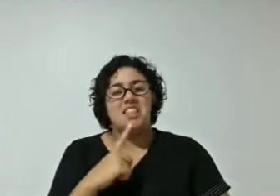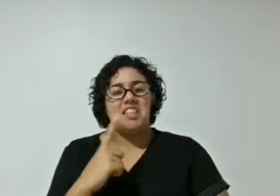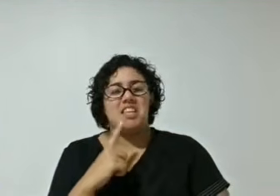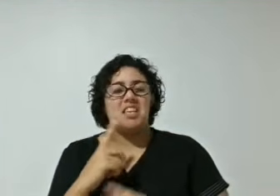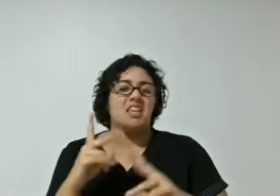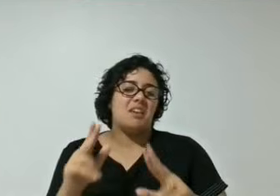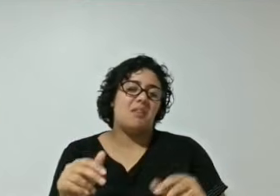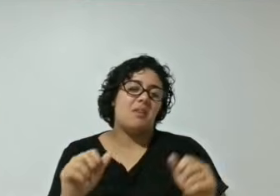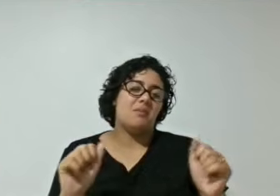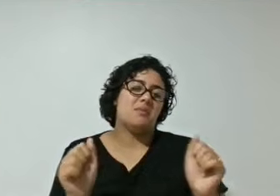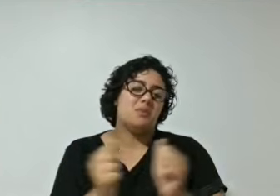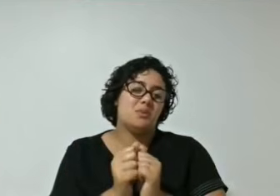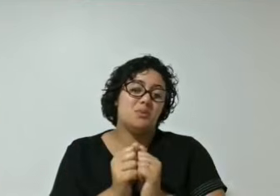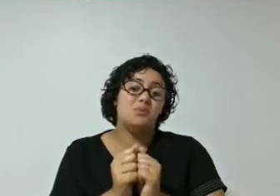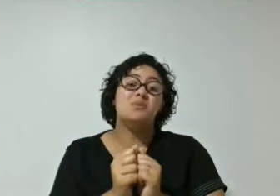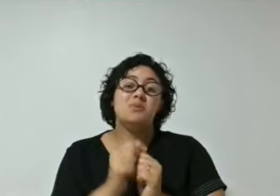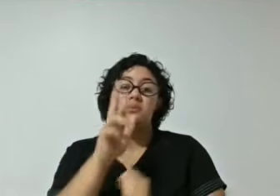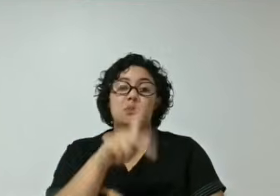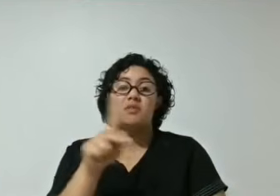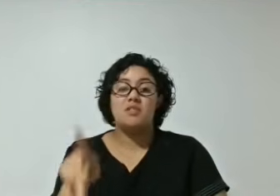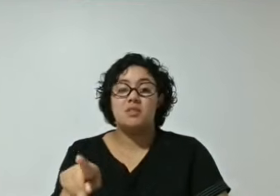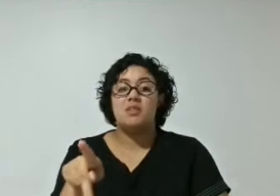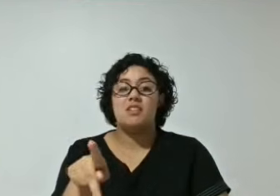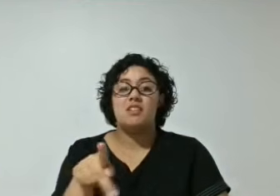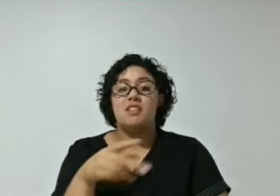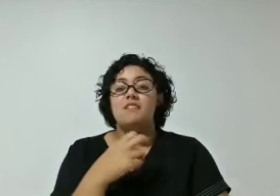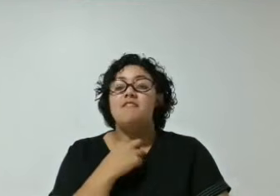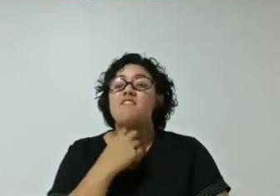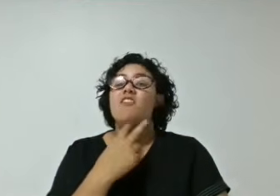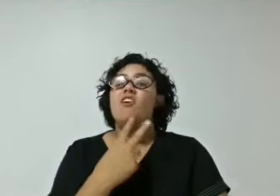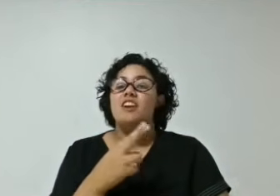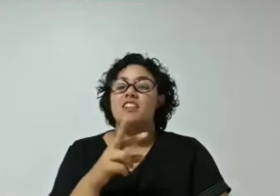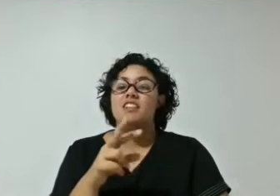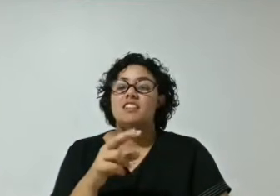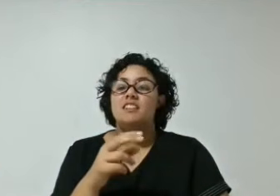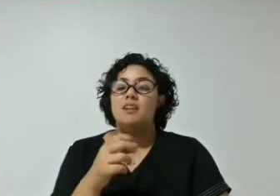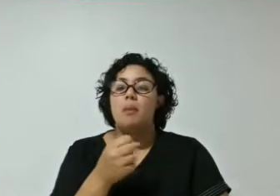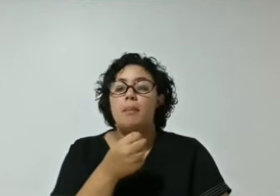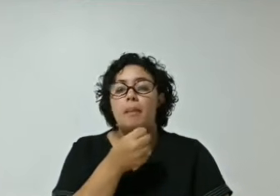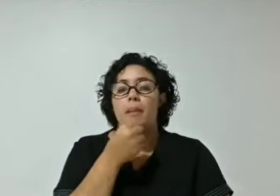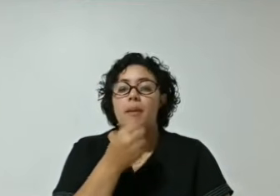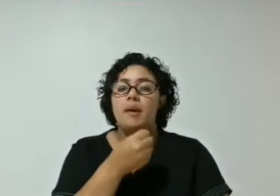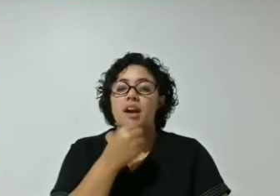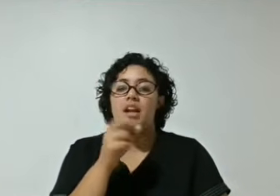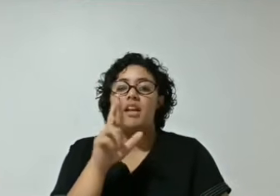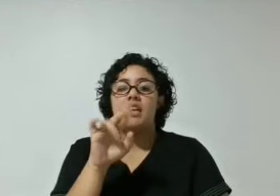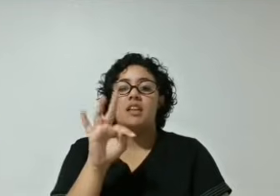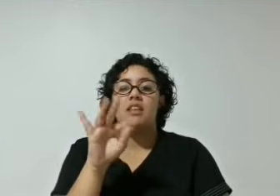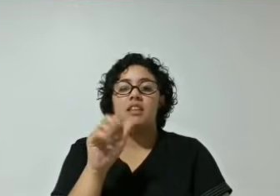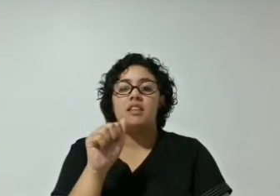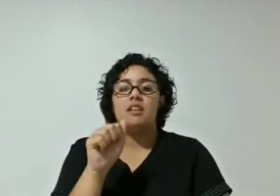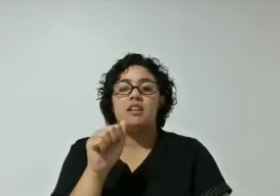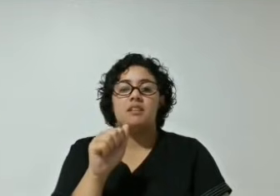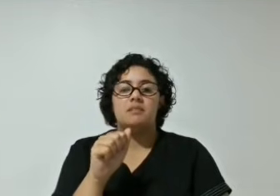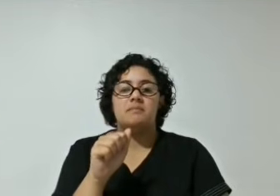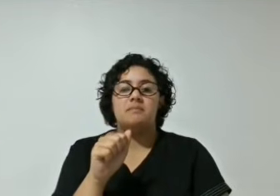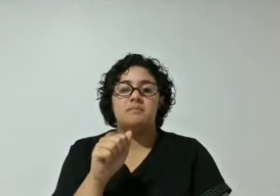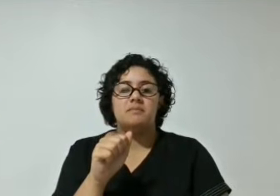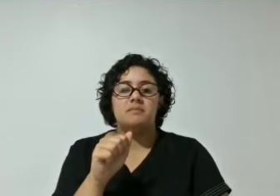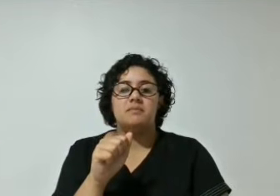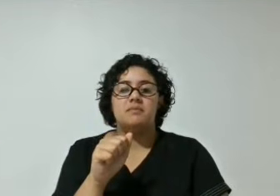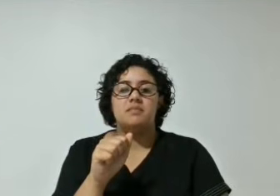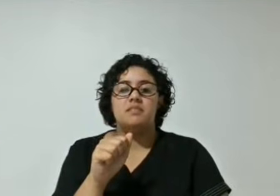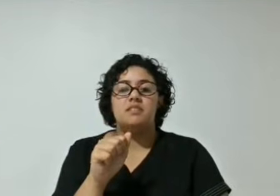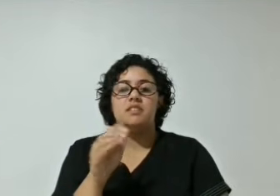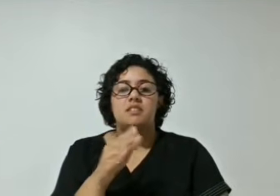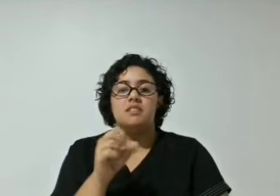que é a Rita, que já está há muitos anos aqui no Centro Cultural Rita Silva? É Rita Silva? Ah, tá. E o café com